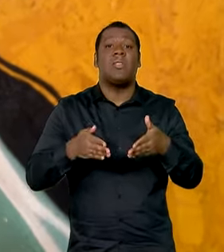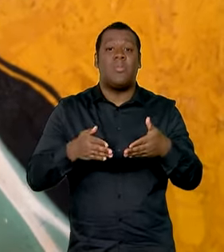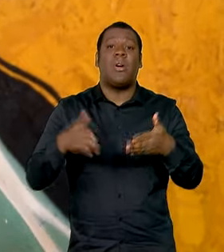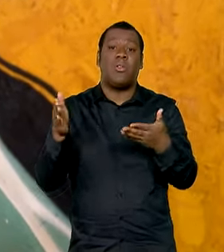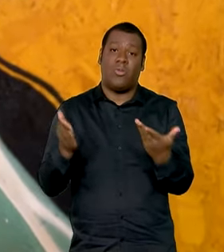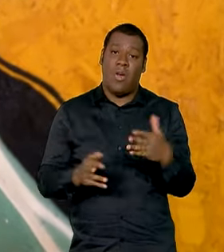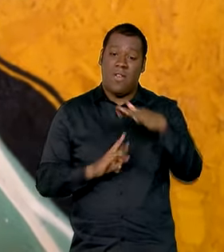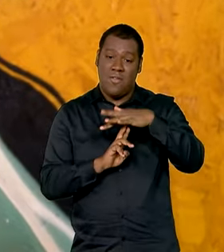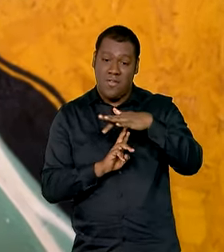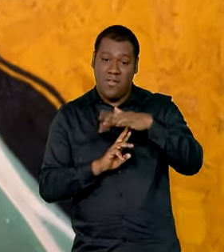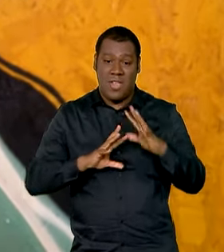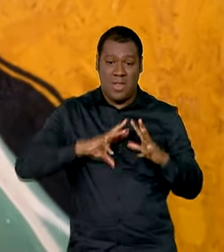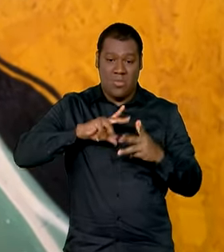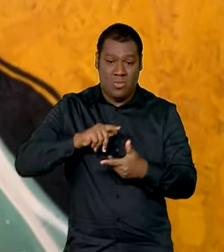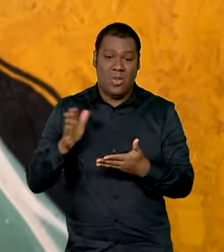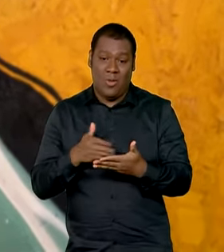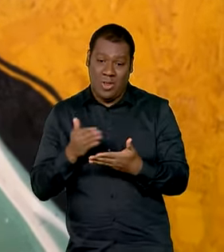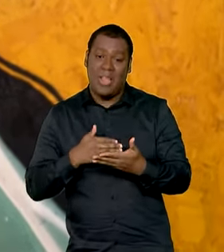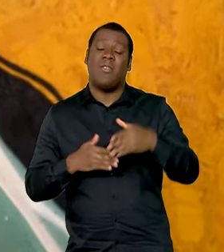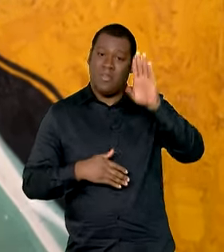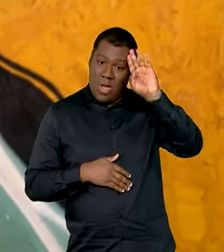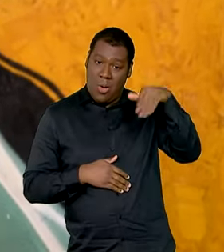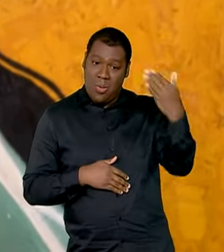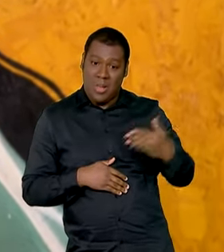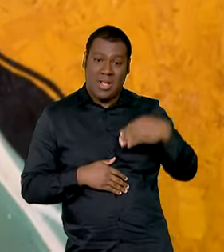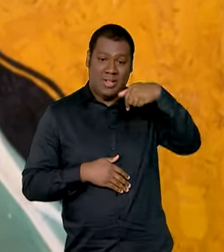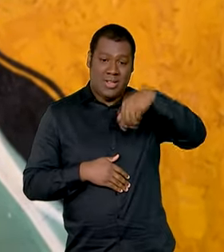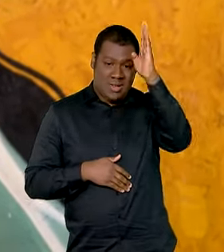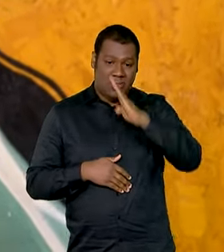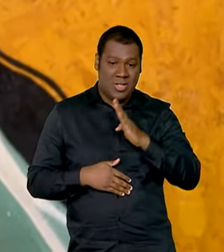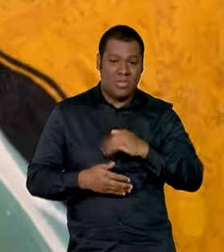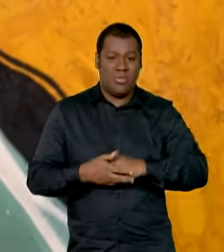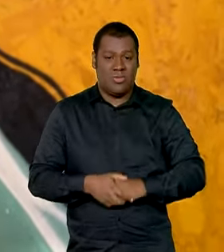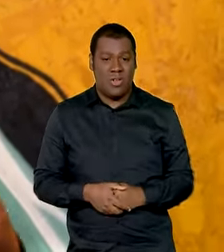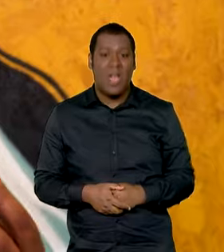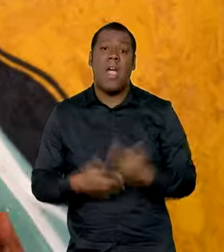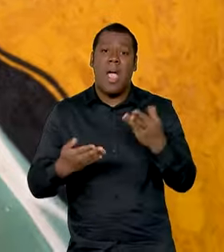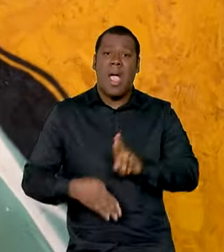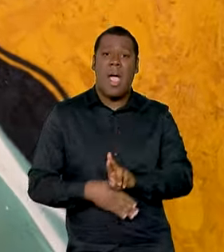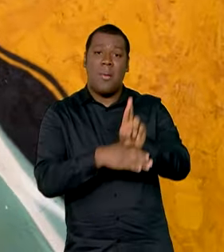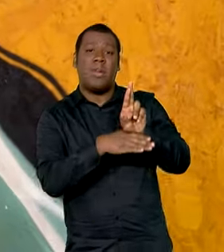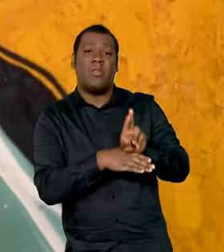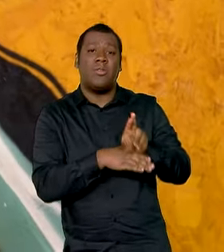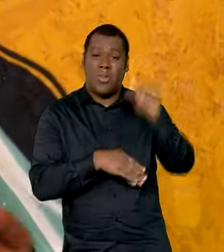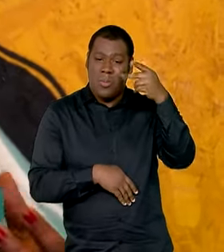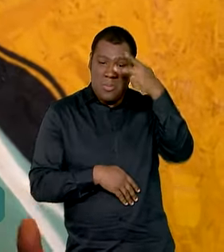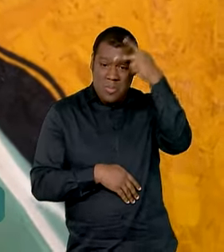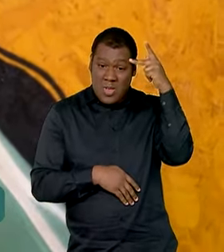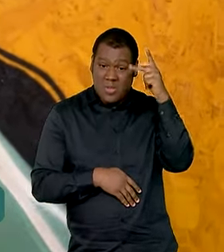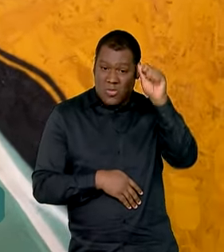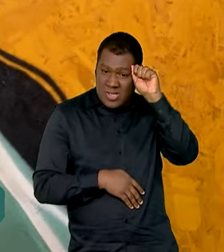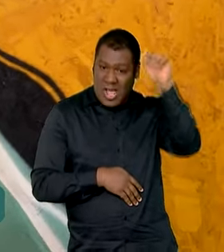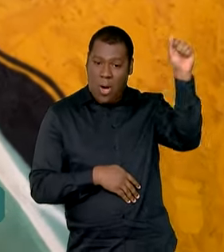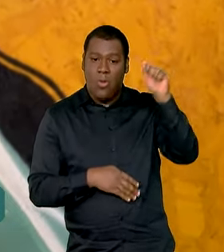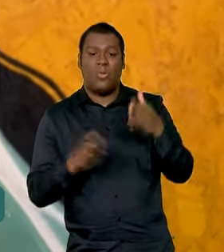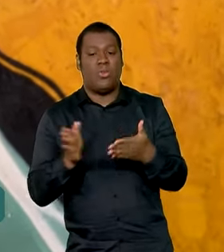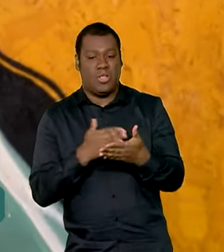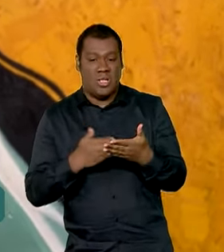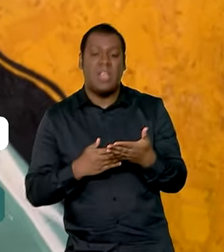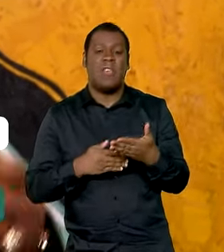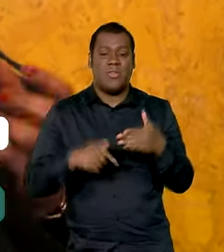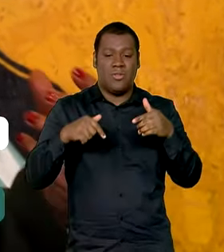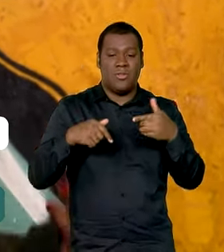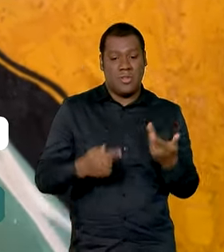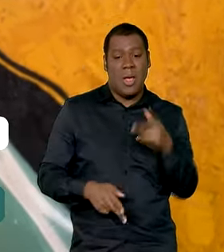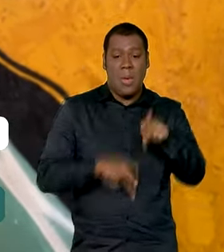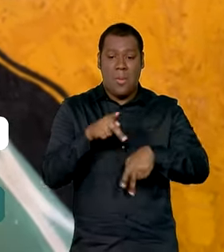homenageados, trazendo uma representatividade enorme de novos escritores e outras contemplações também dos